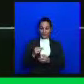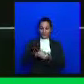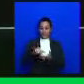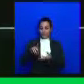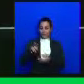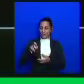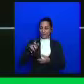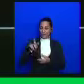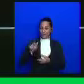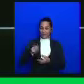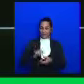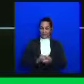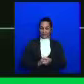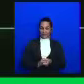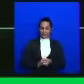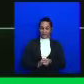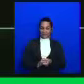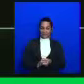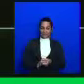2.632 da Mega Sena.